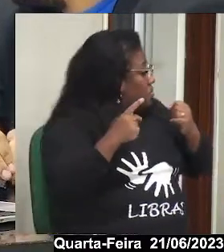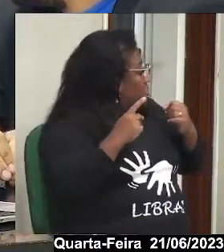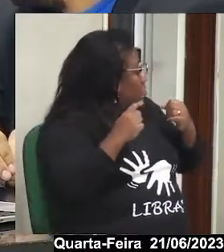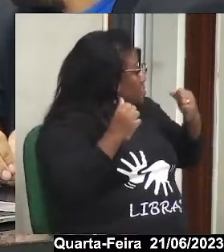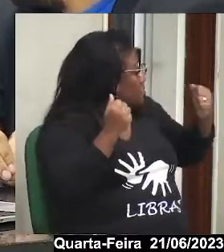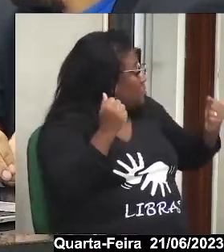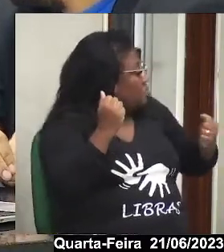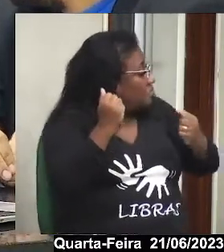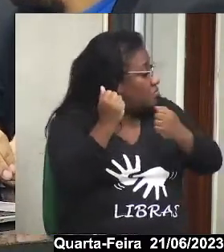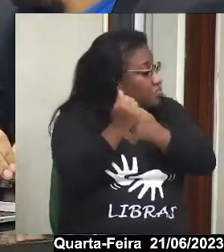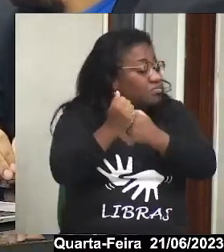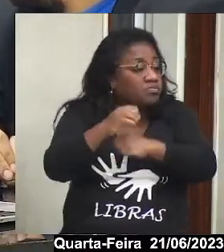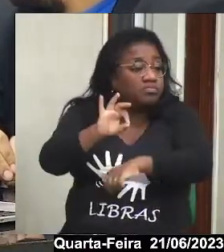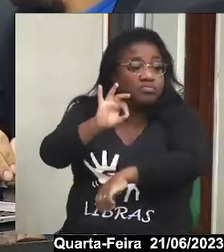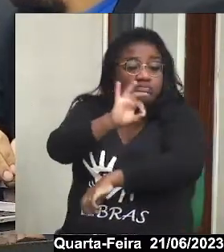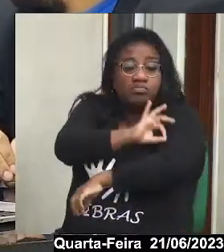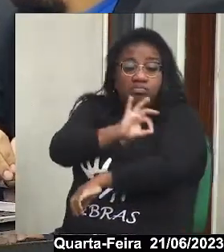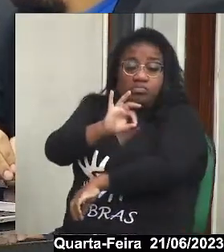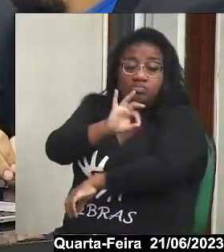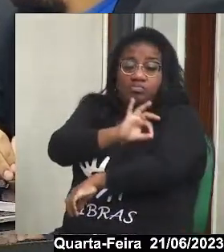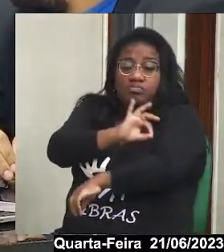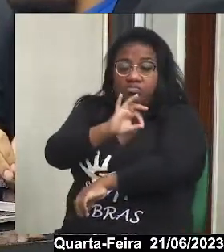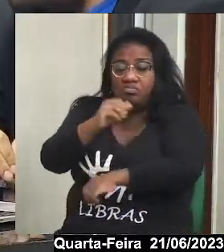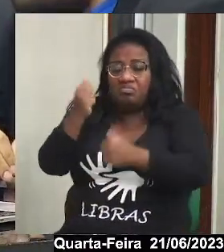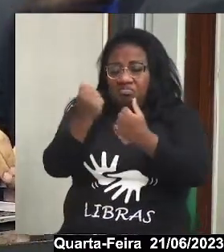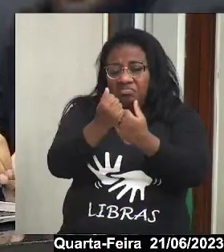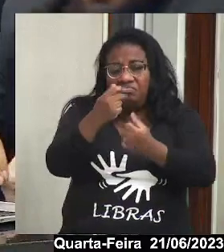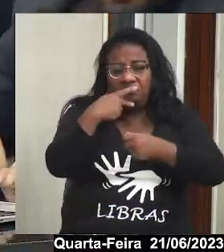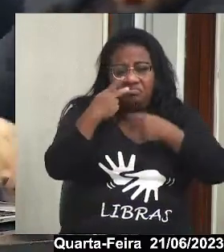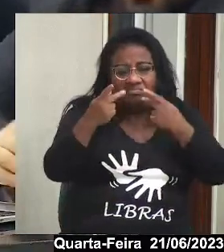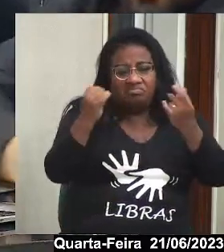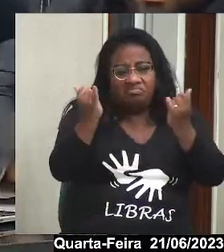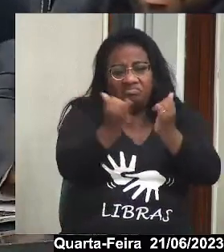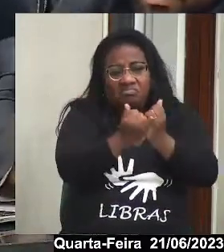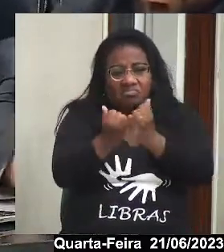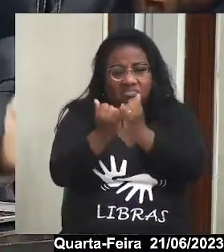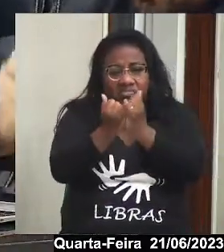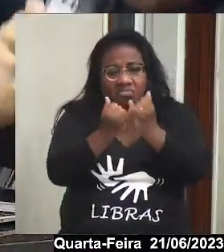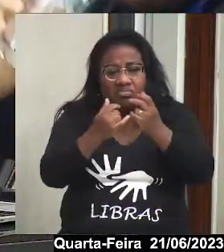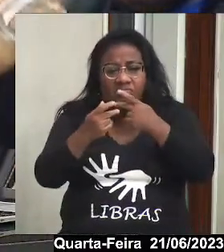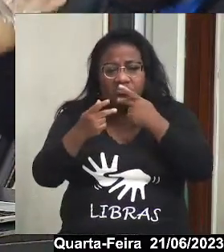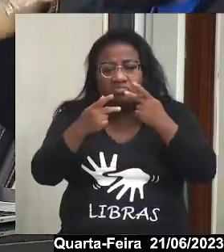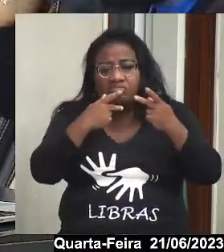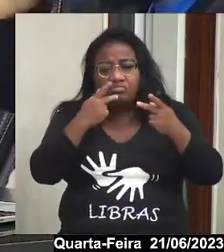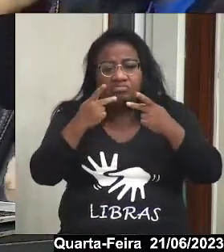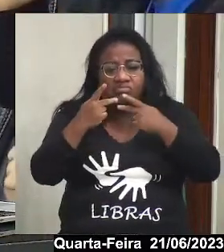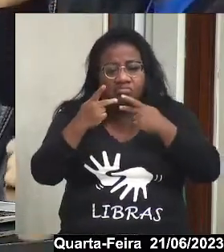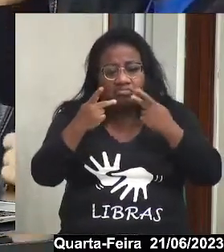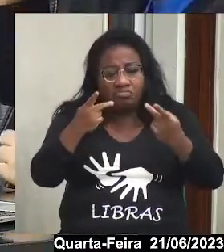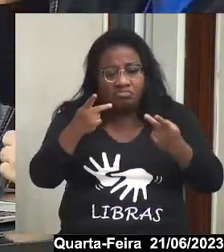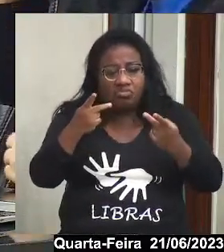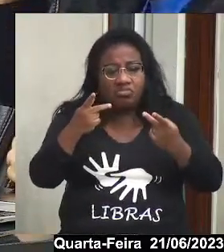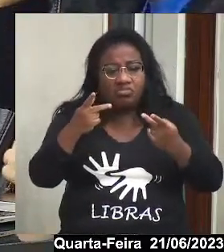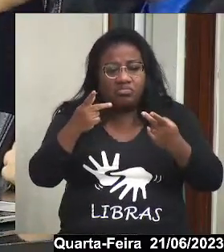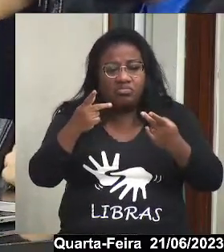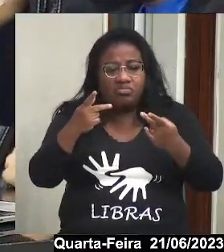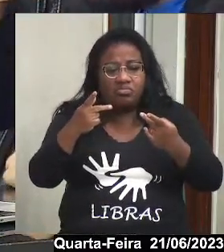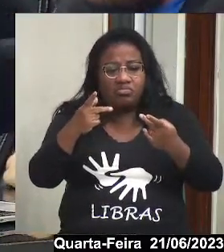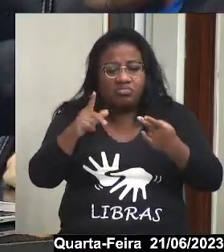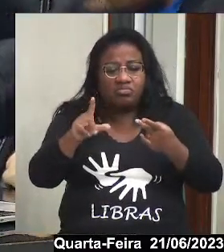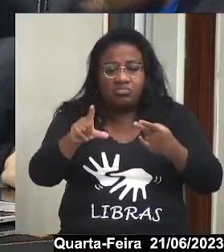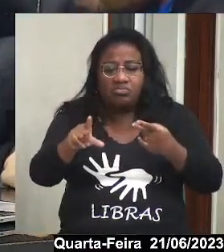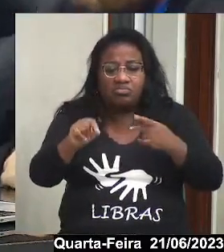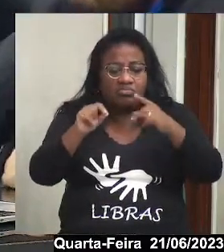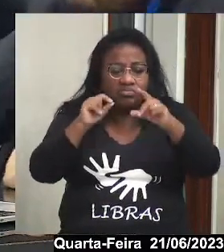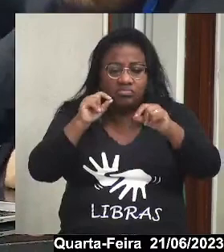o vice-prefeito não toma decisão nenhuma, que o vice-prefeito é isso, que o vice-prefeito é aquilo. Aí, quando ele dá a palavra e ele toma a decisão que ninguém vai mexer